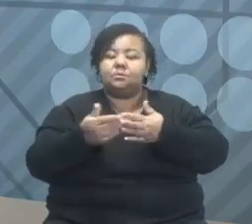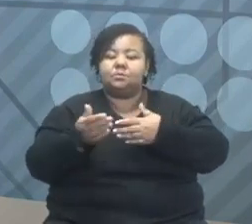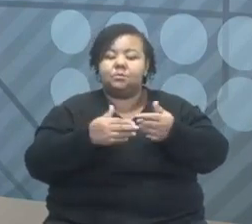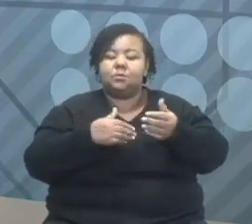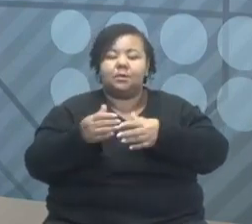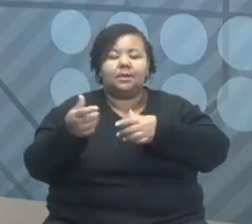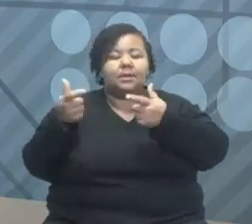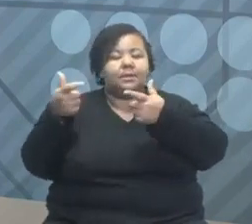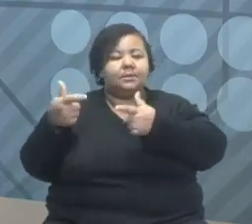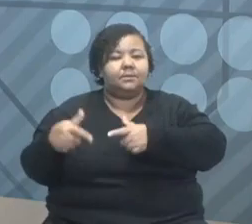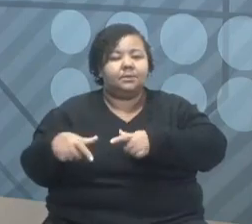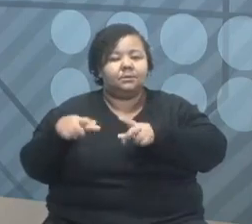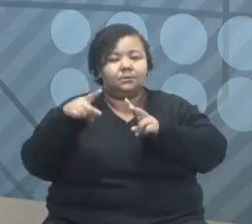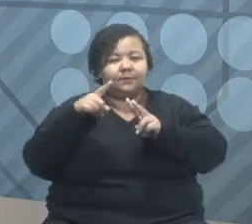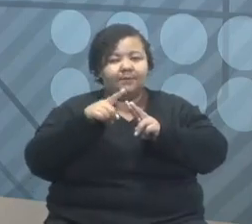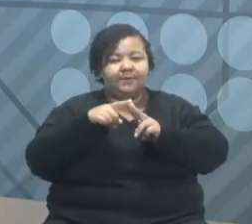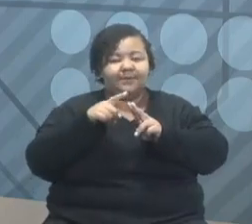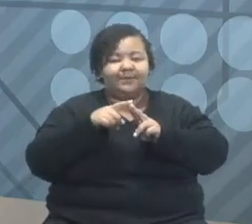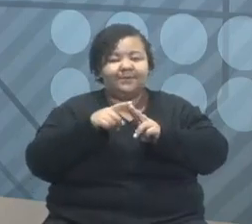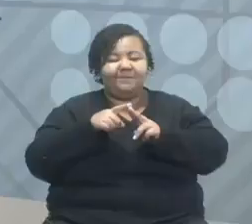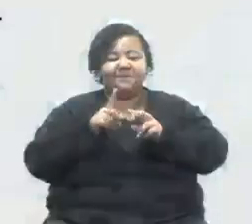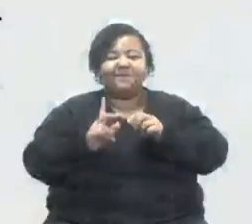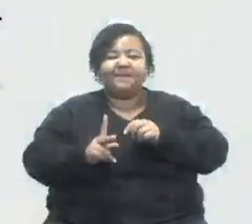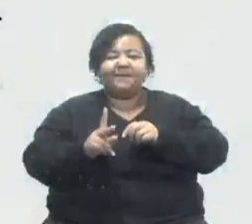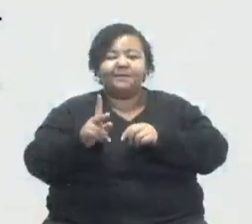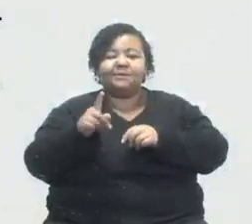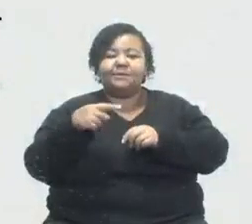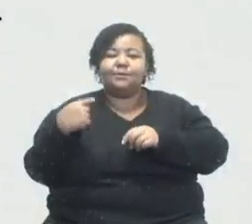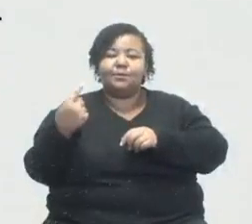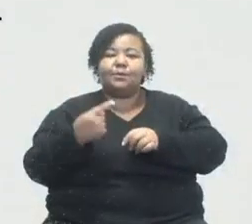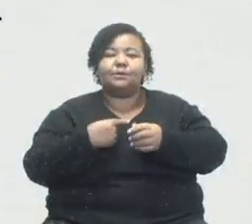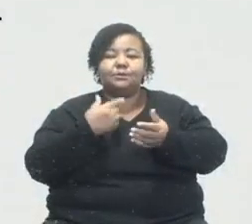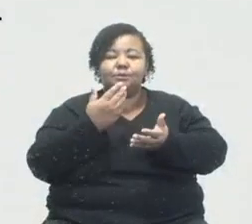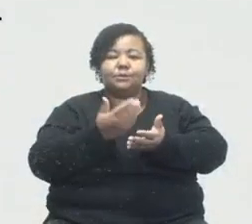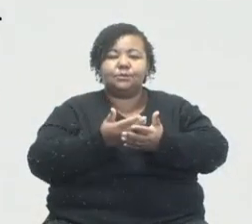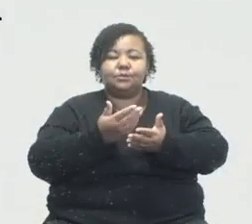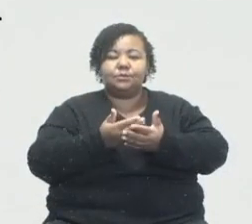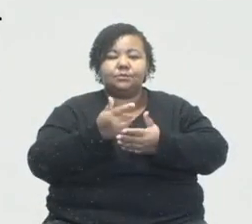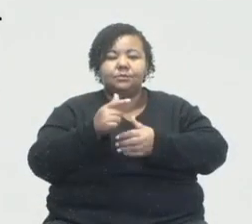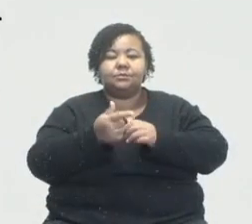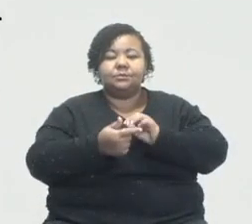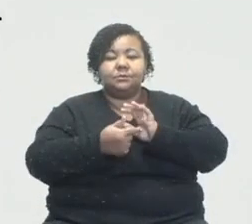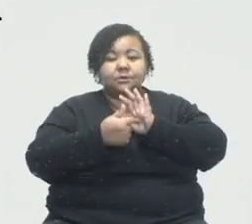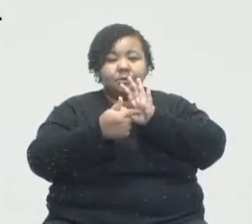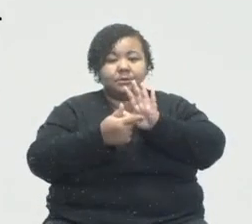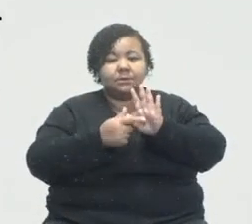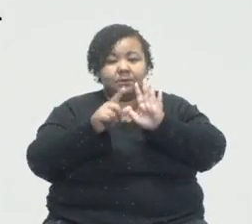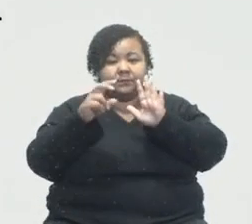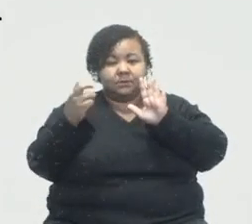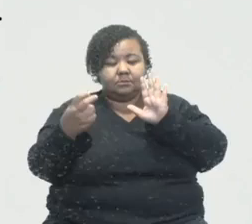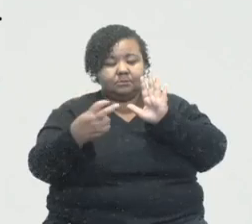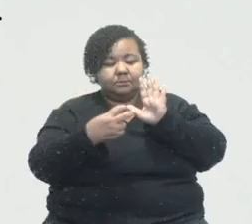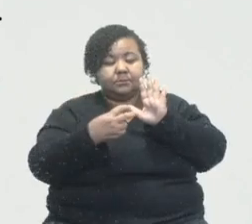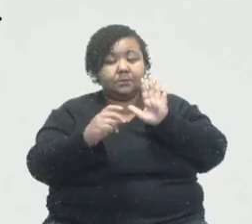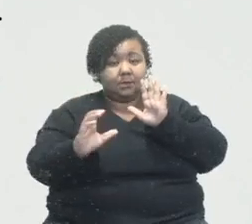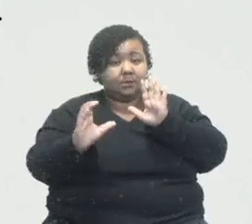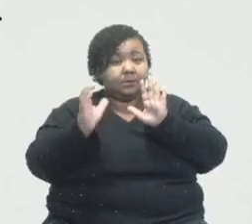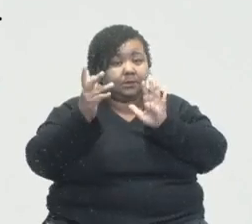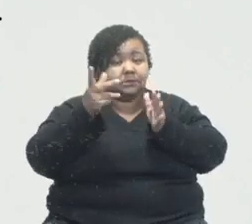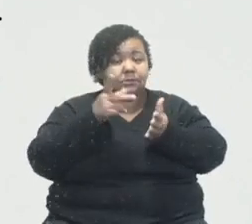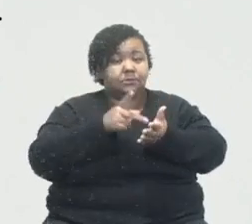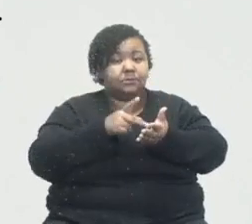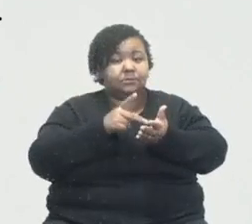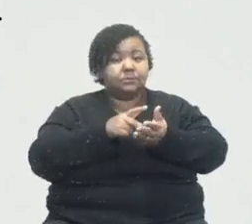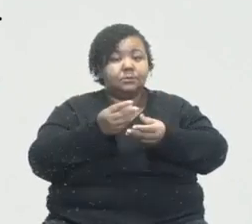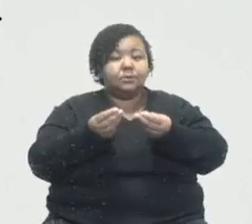espaço vetorial. Então, continuando nosso estudo, então aqui eu mostrei para você que acontece realmente isso, como a